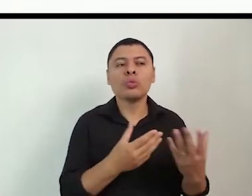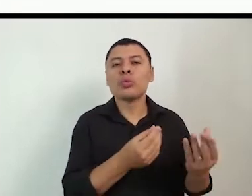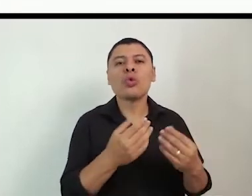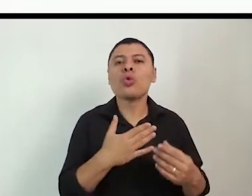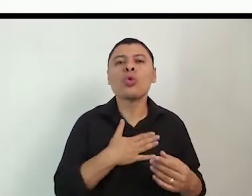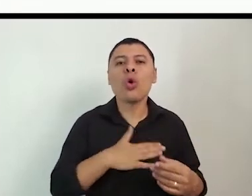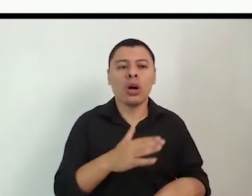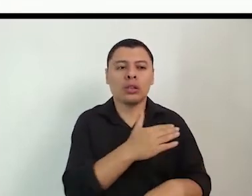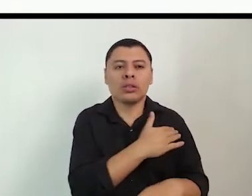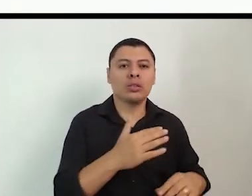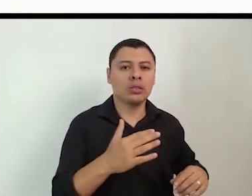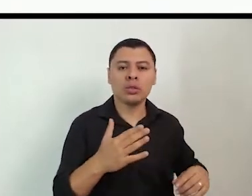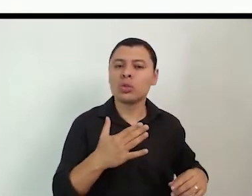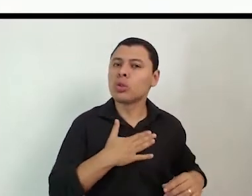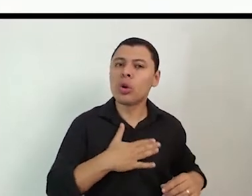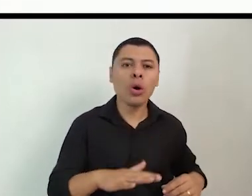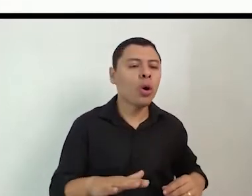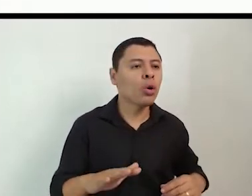ser tocados, que não gostam,